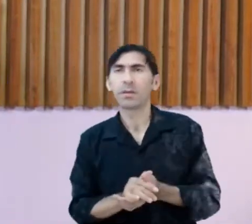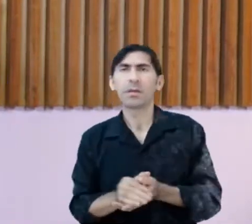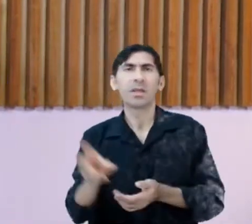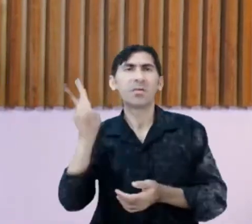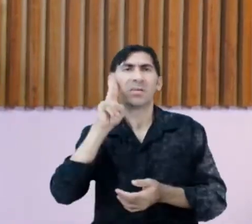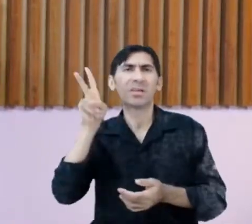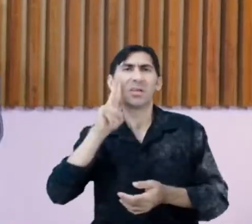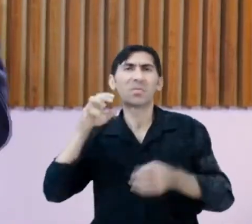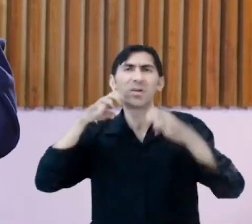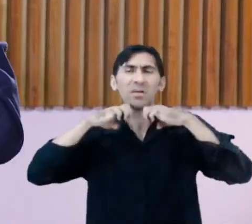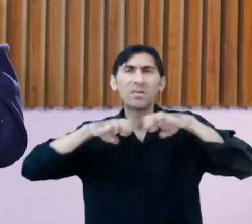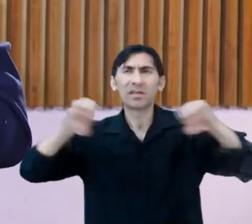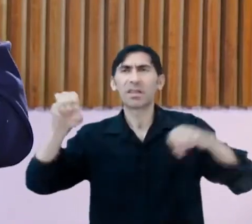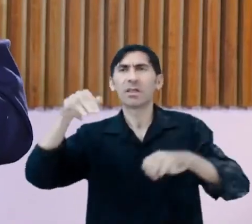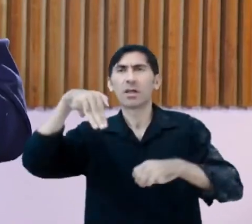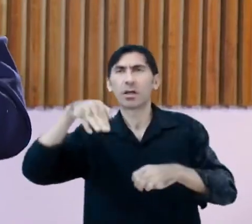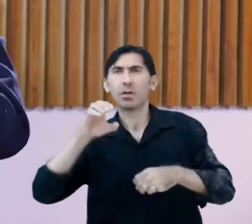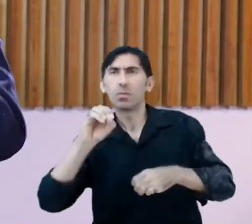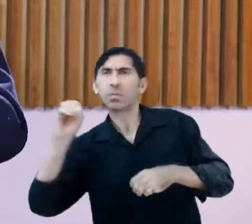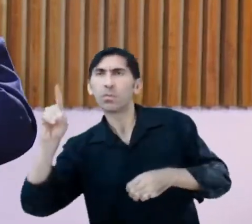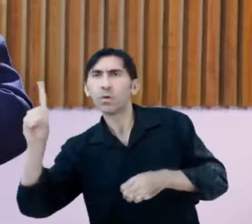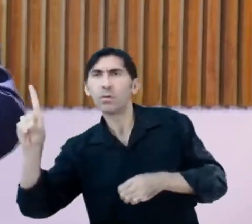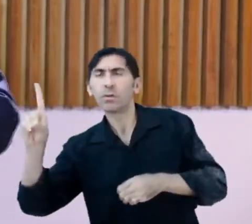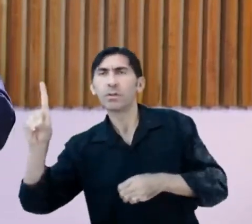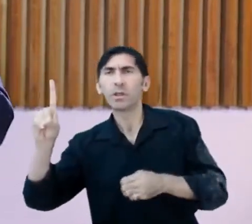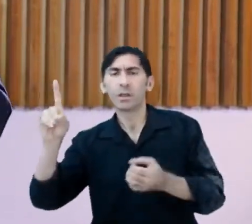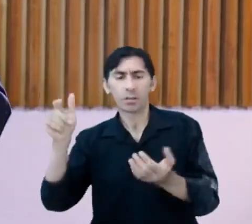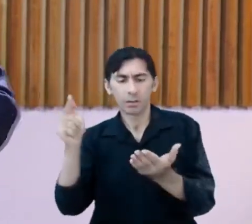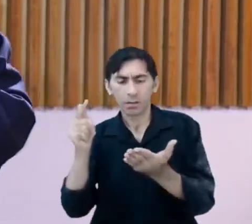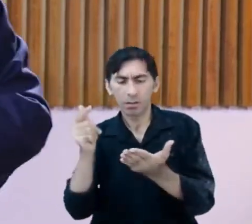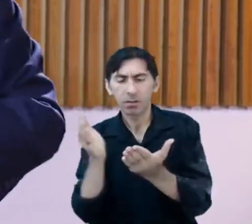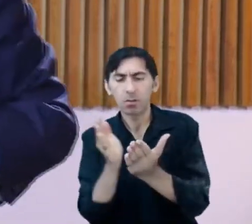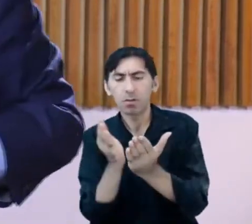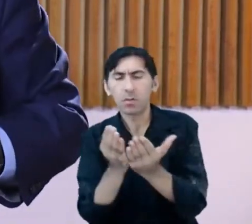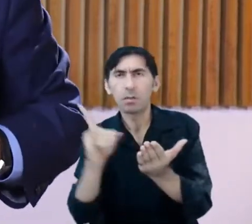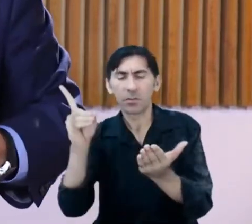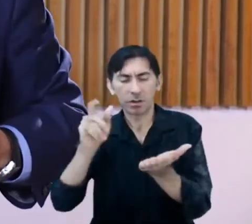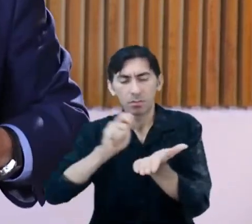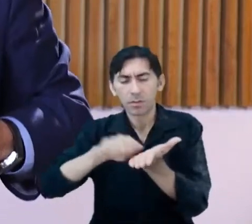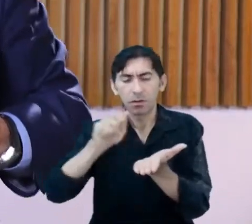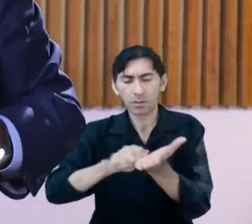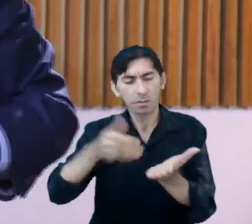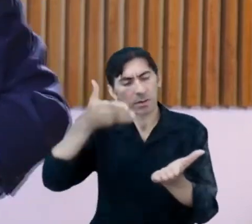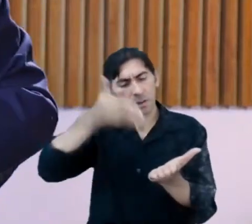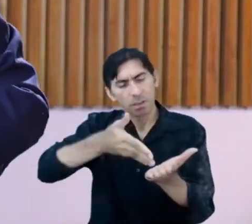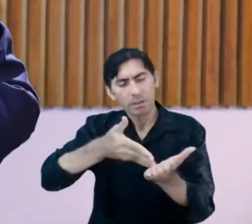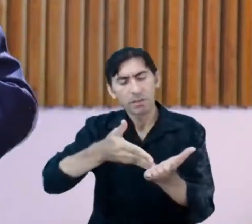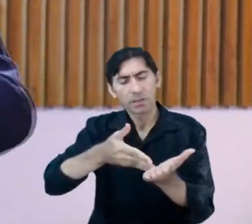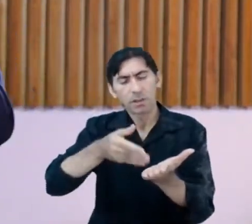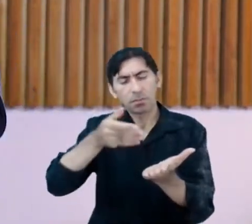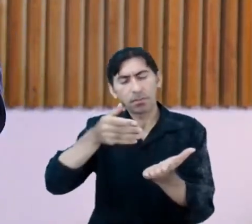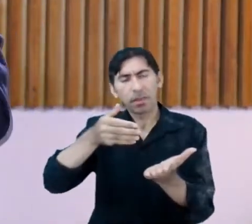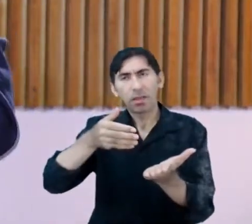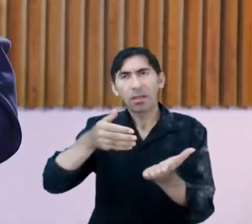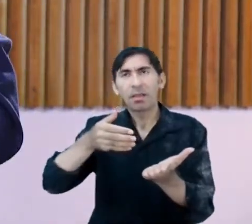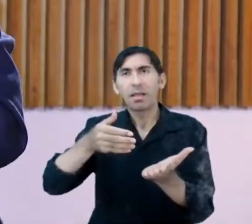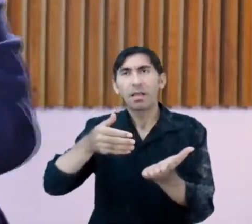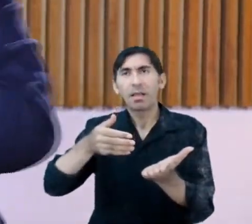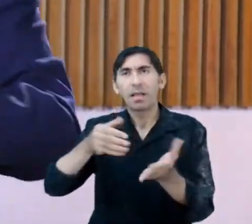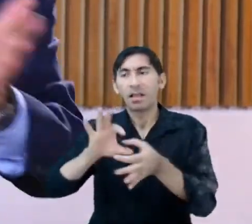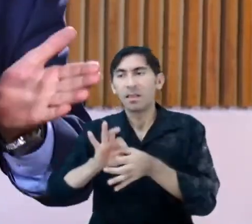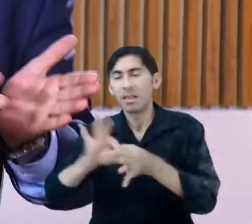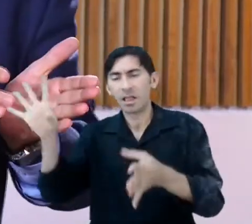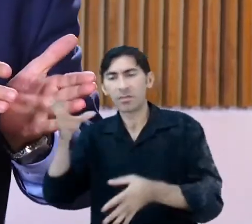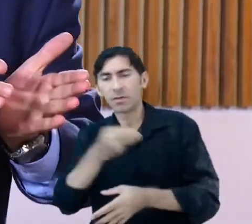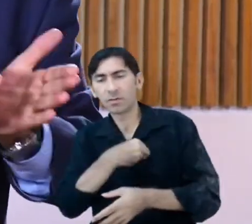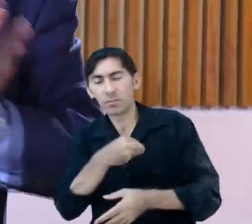uma Bíblia aos seus conversos e dizia assim: ou este livro te separa do pecado, ou o pecado te